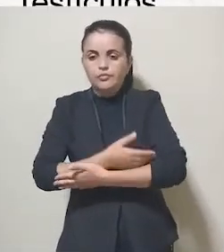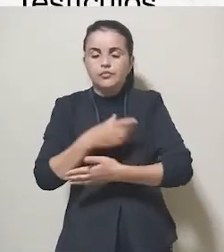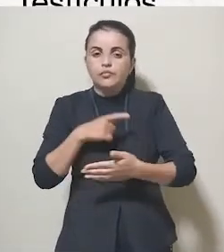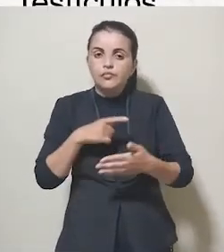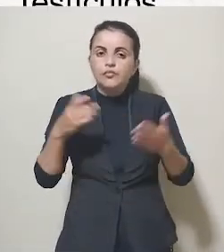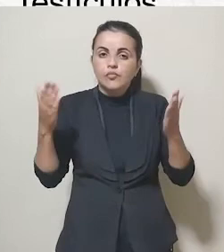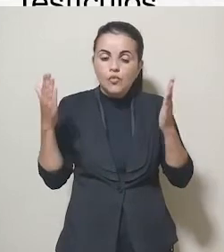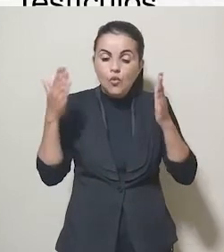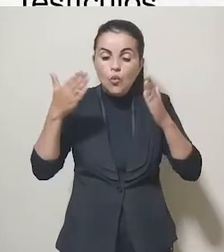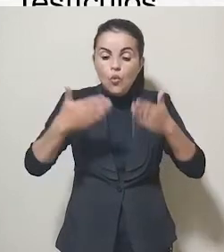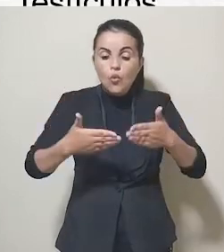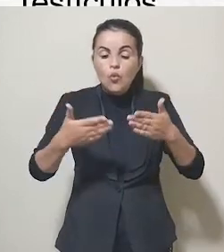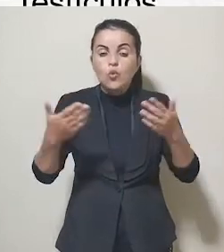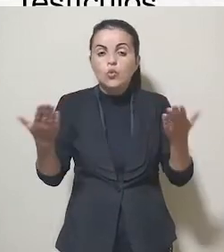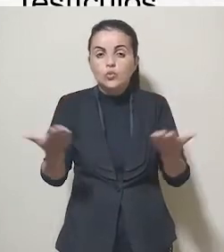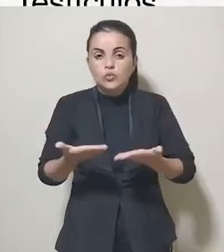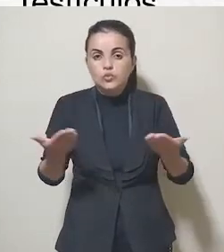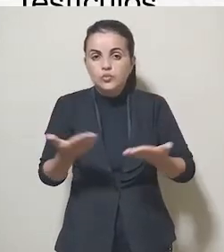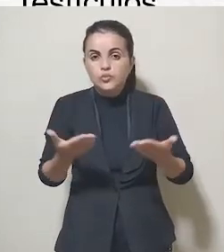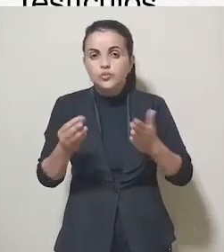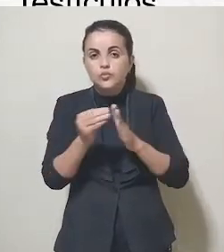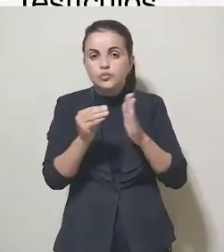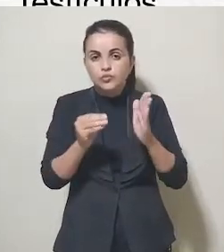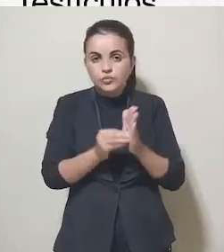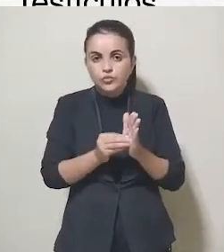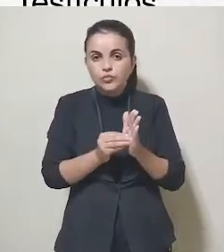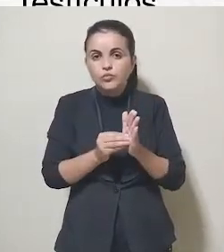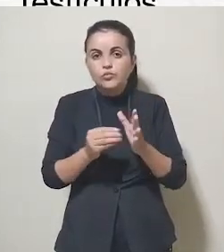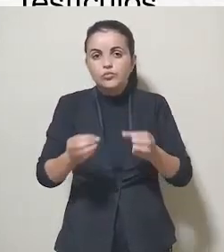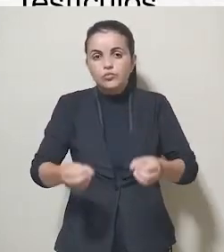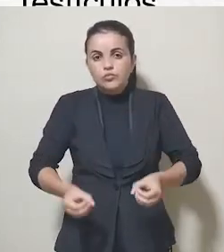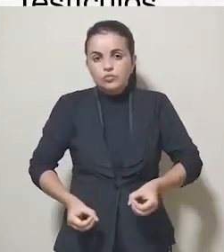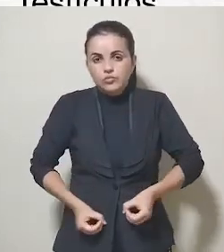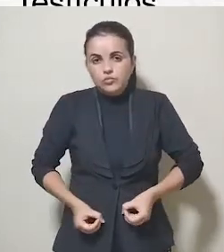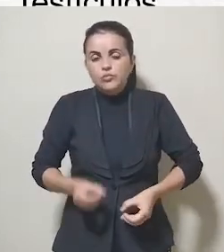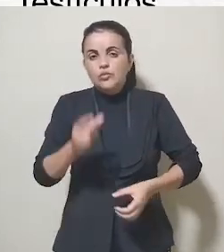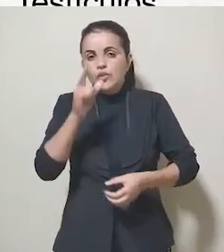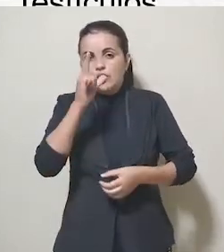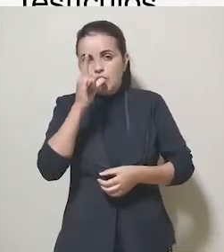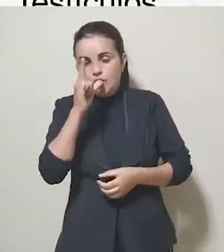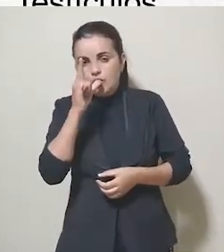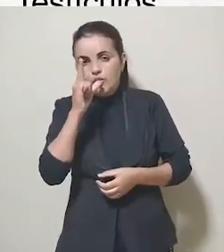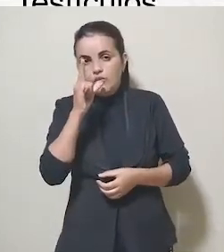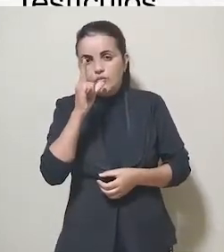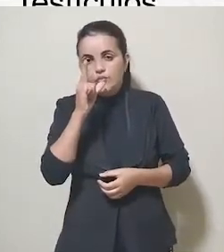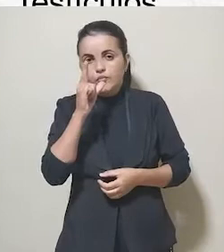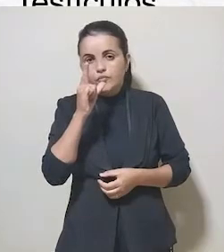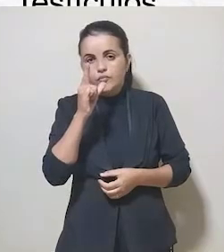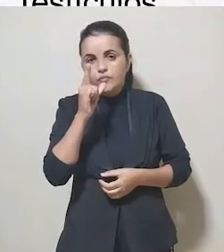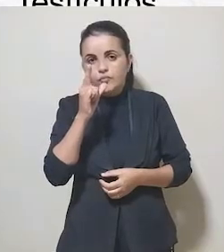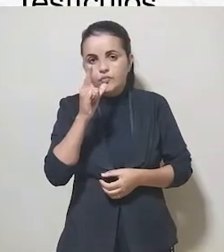mais, além do que a gente já falou, nos órgãos sexuais, nos órgãos